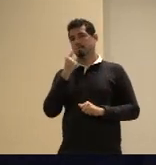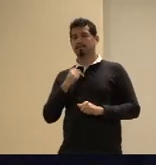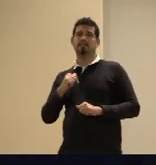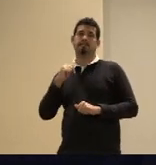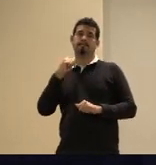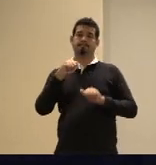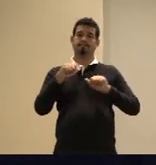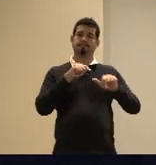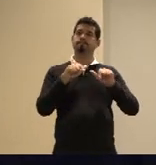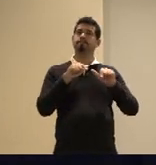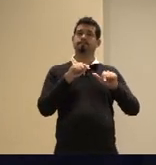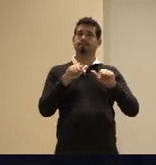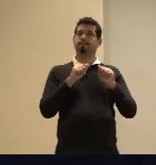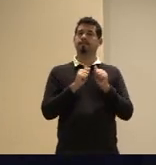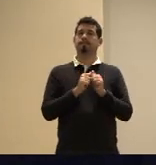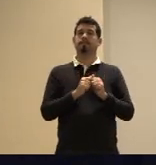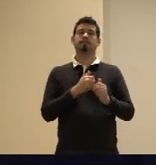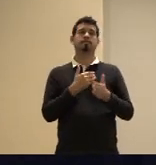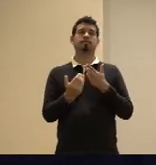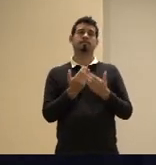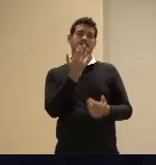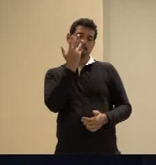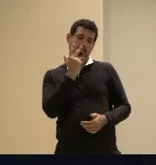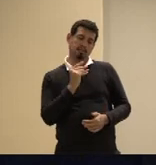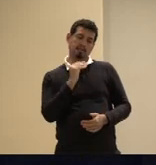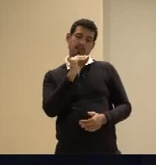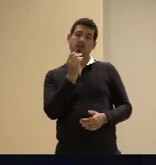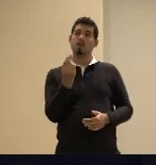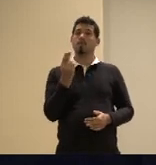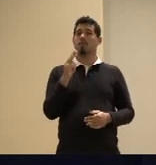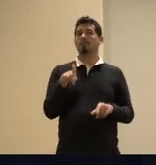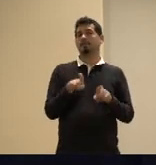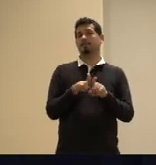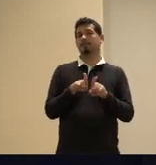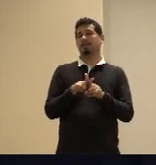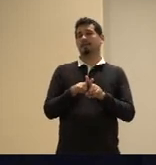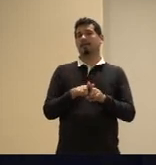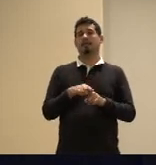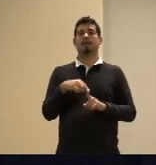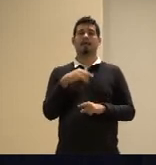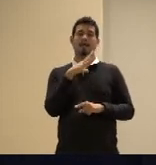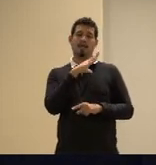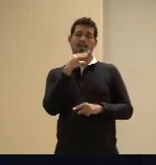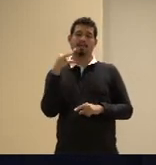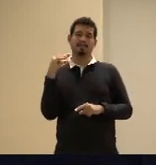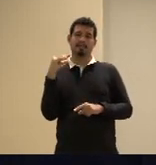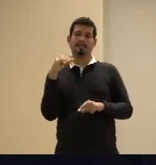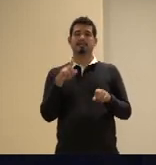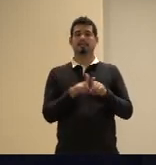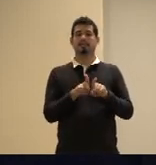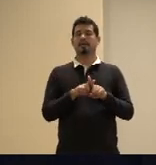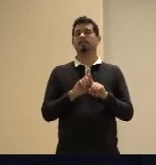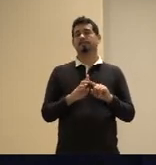de acolhimento, seja infantil ou seja até adolescente, né? Está escrito